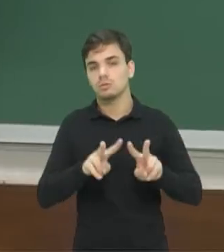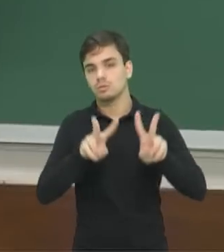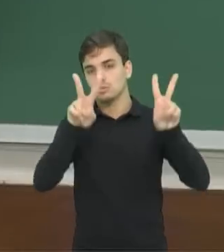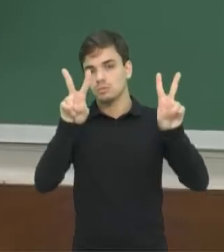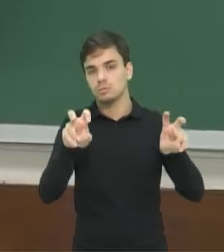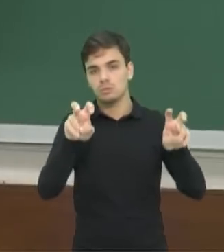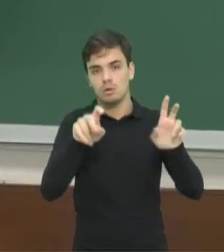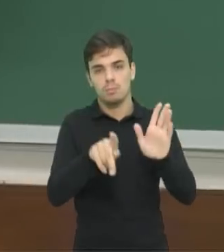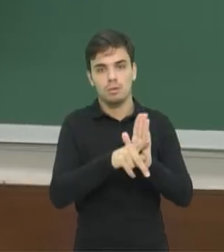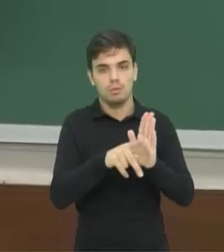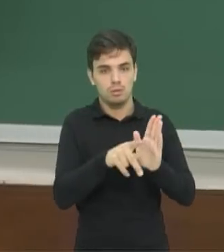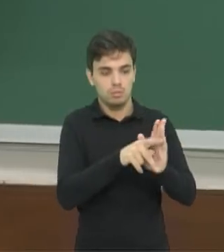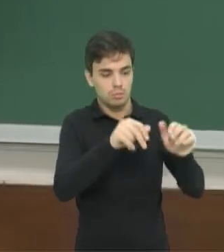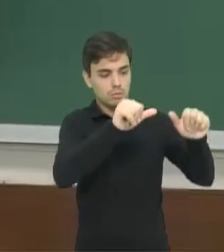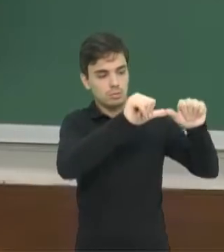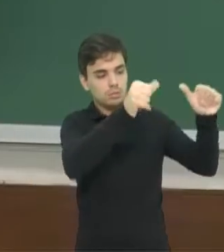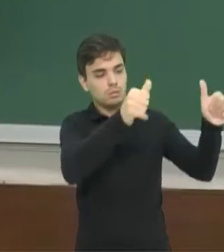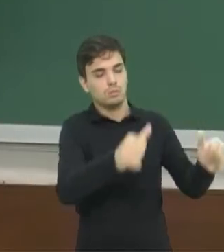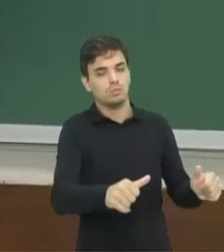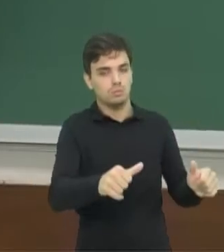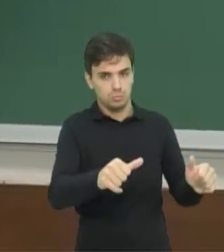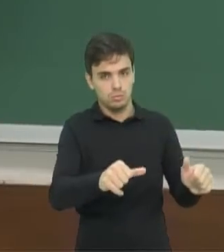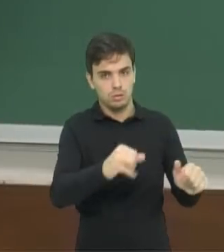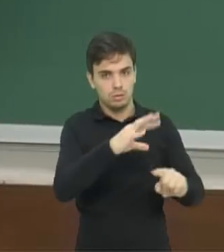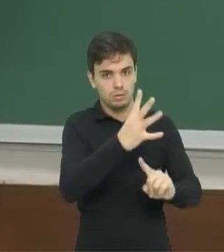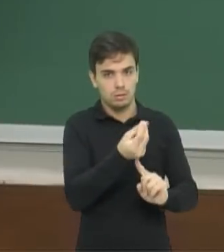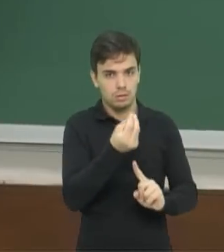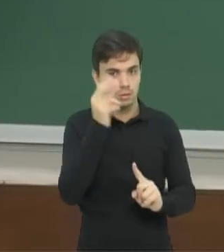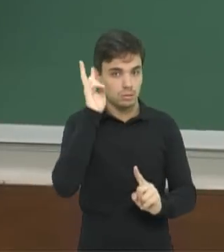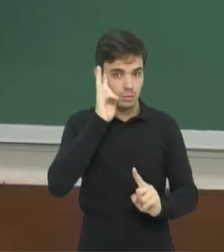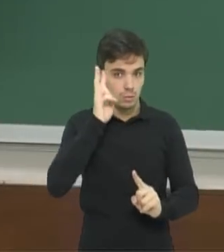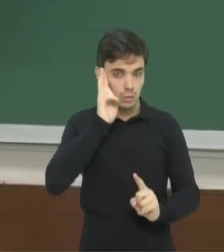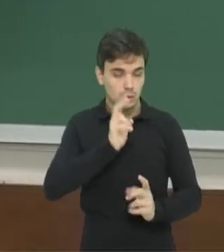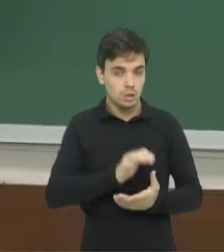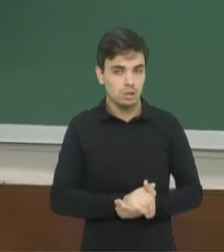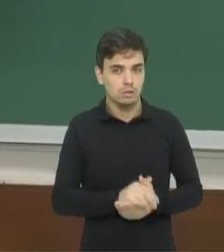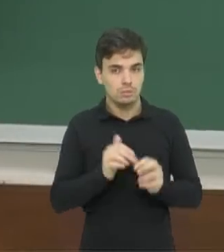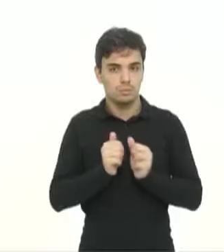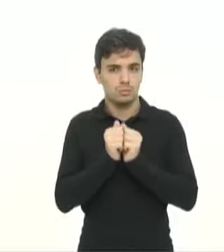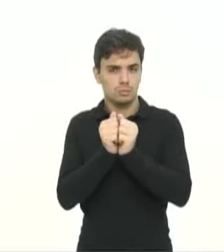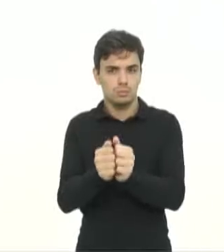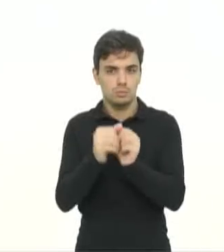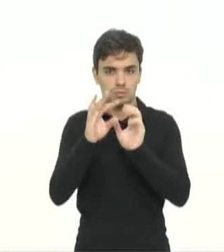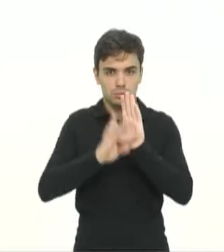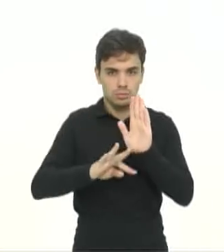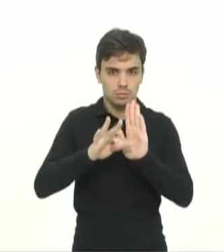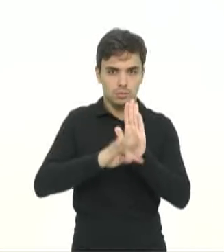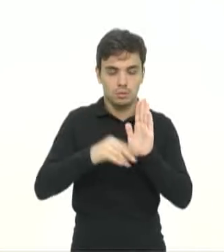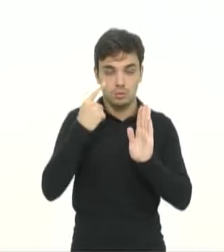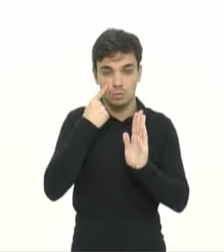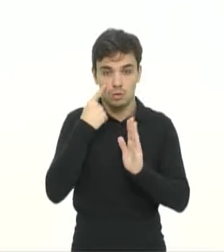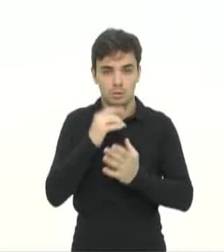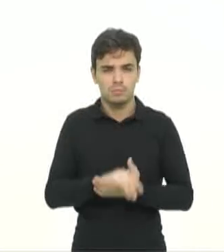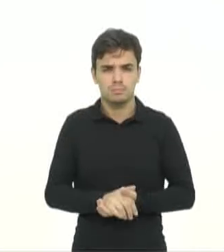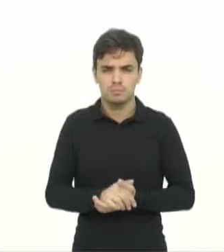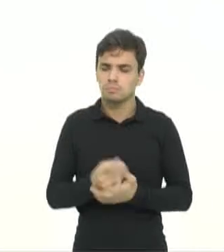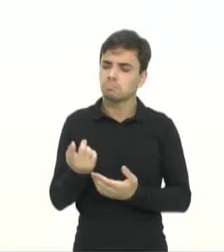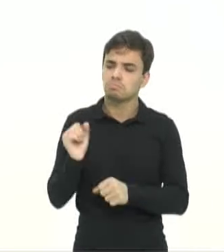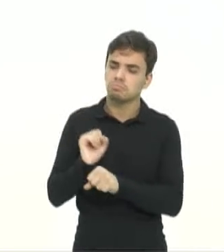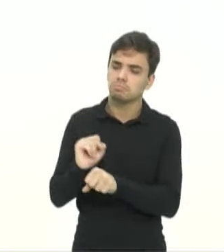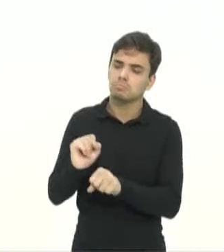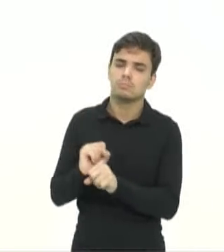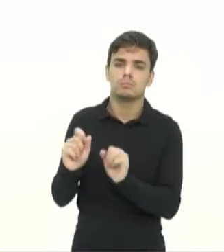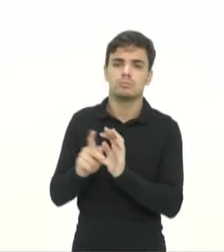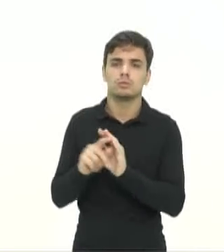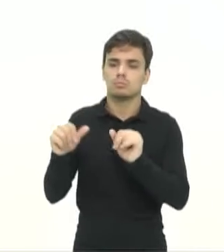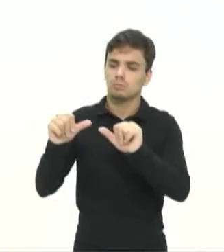na história da arte. Então, vamos lá. Prestem atenção nesse texto com a prof. As tendências da escultura moderna, além